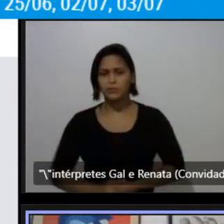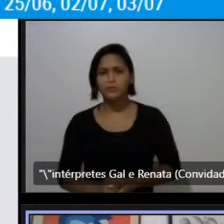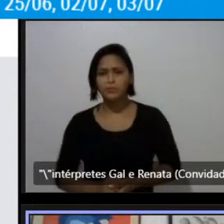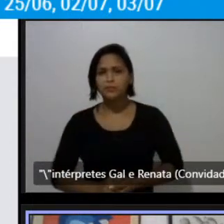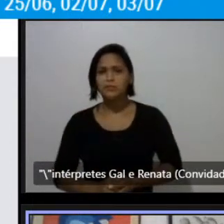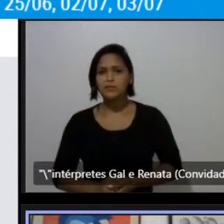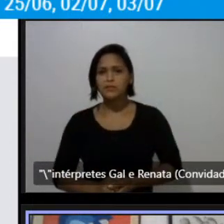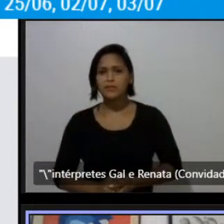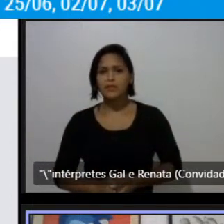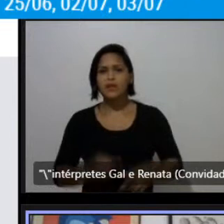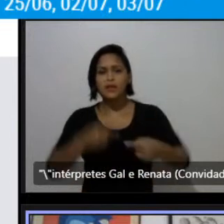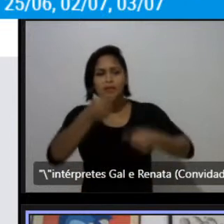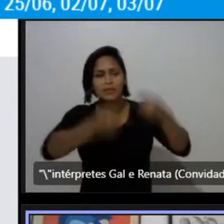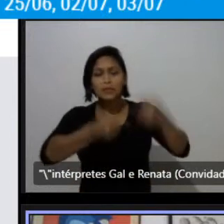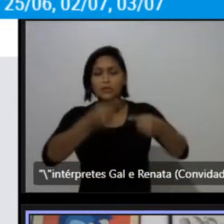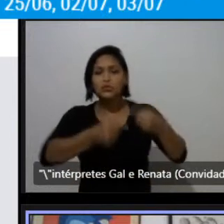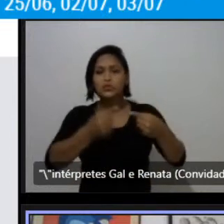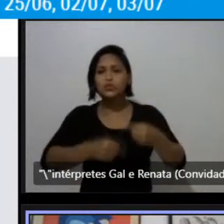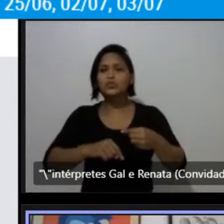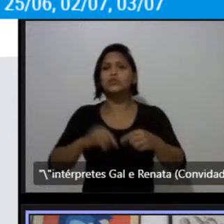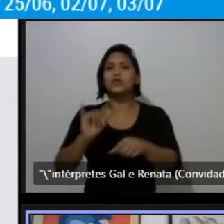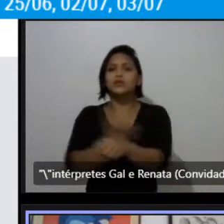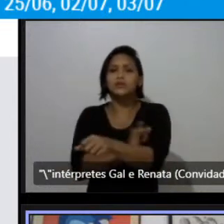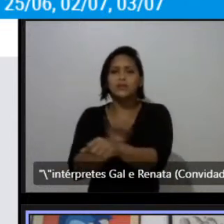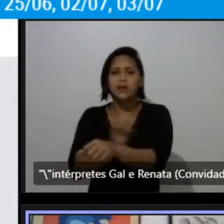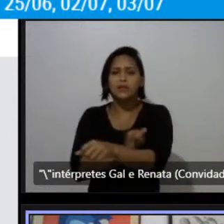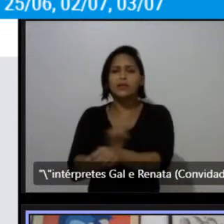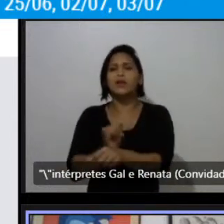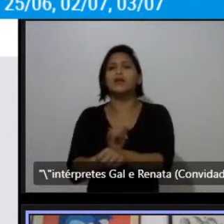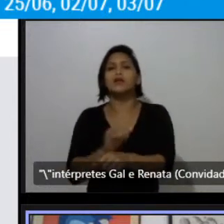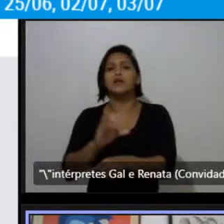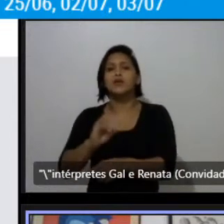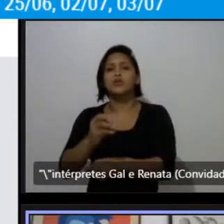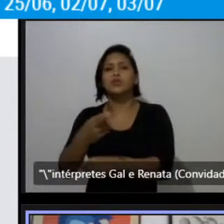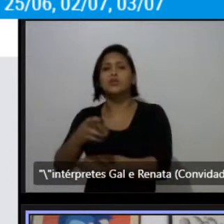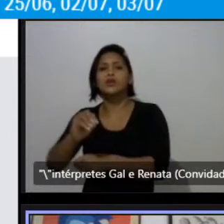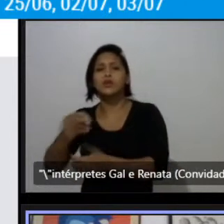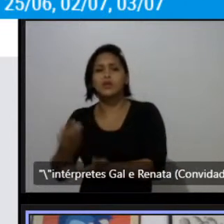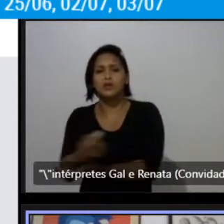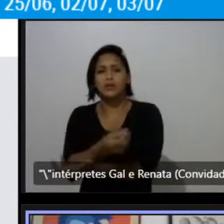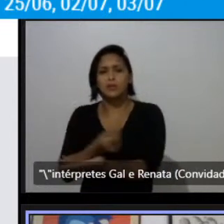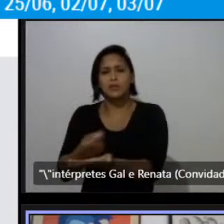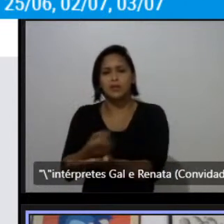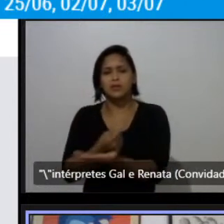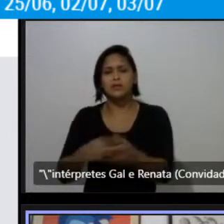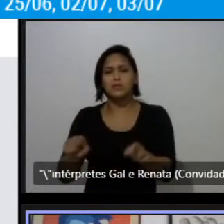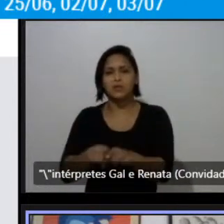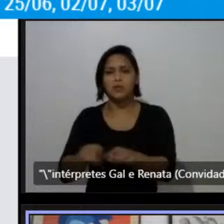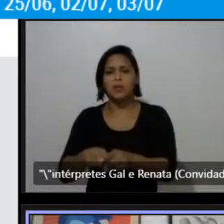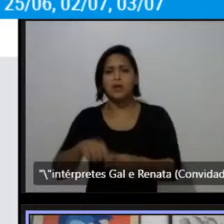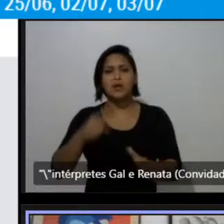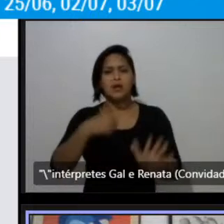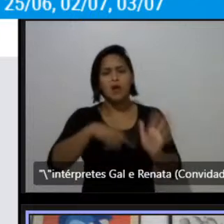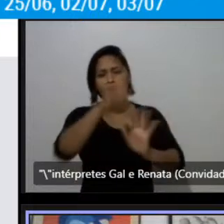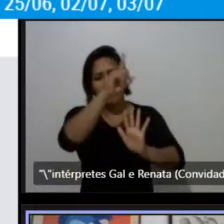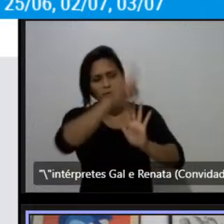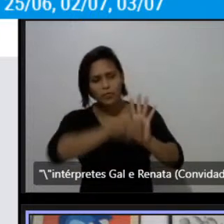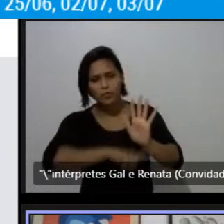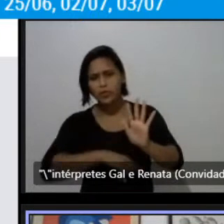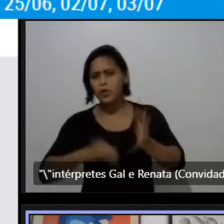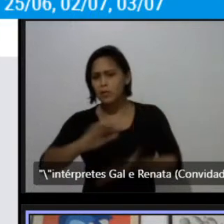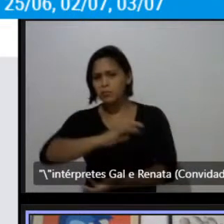E aí vai discutir, né, questões do patriarcado, do colonialismo e do capitalismo. Então, fui trazendo questões que apareceram